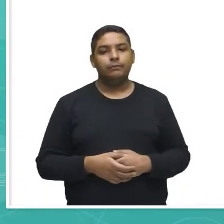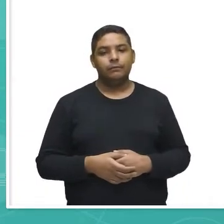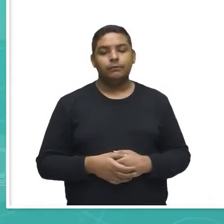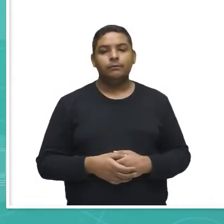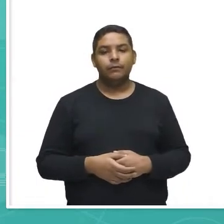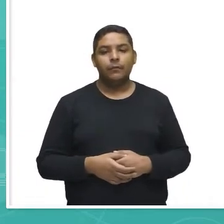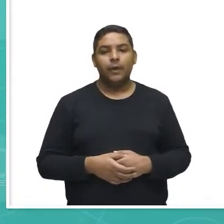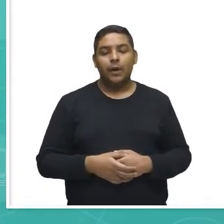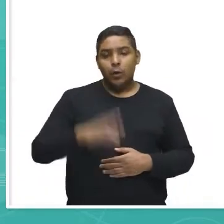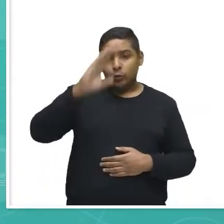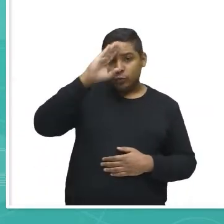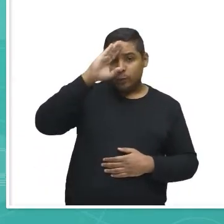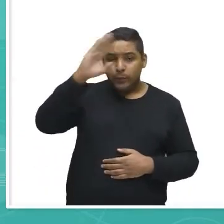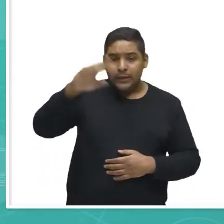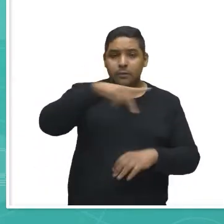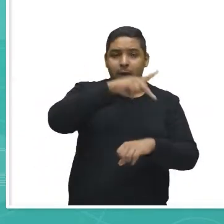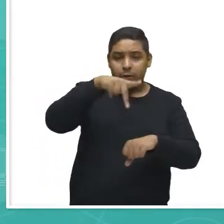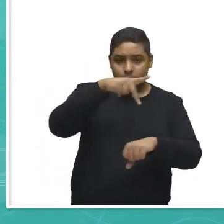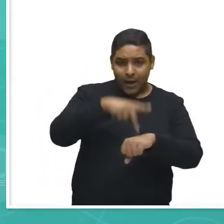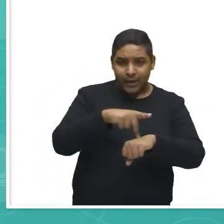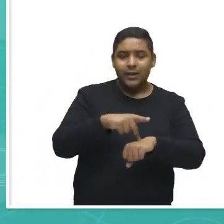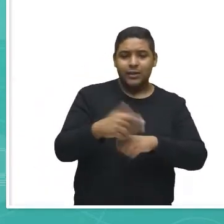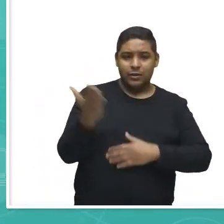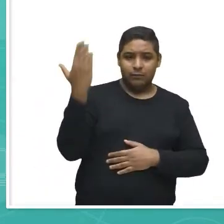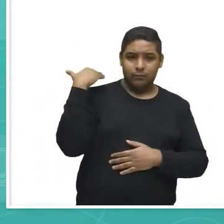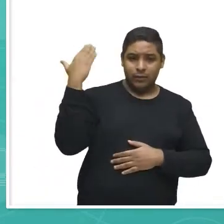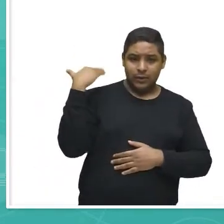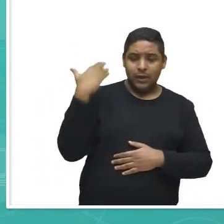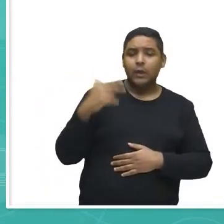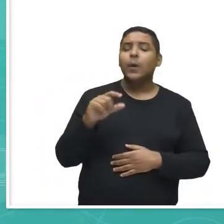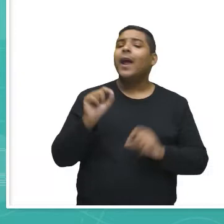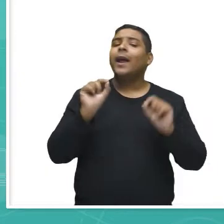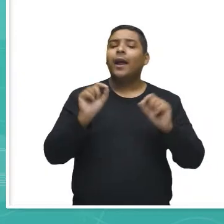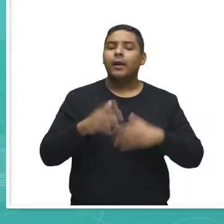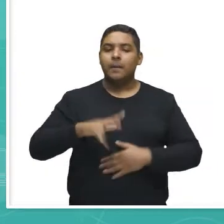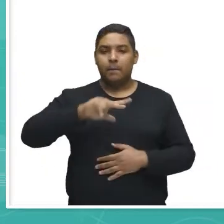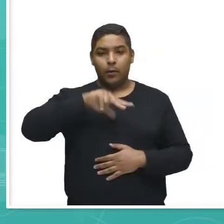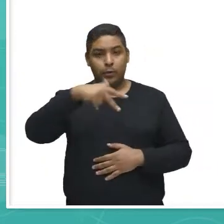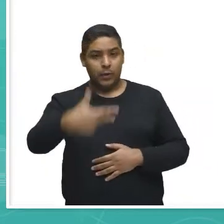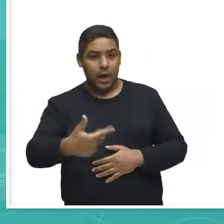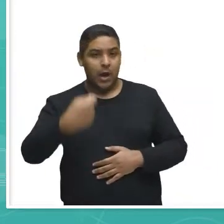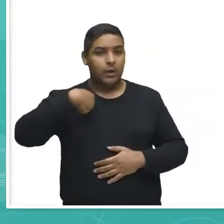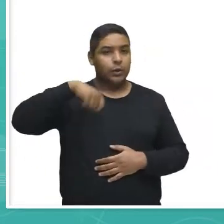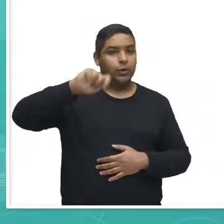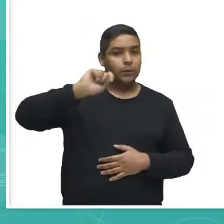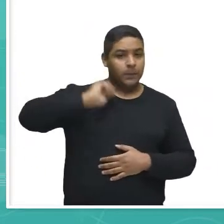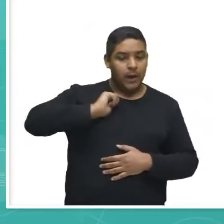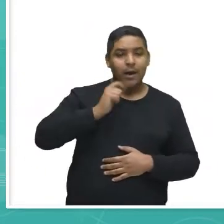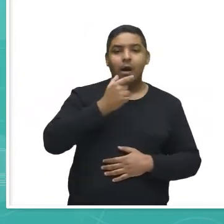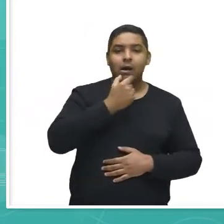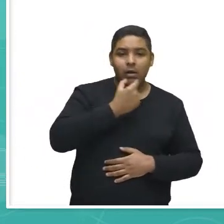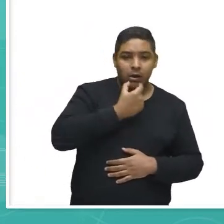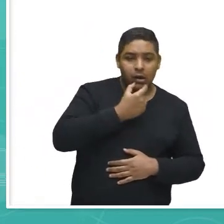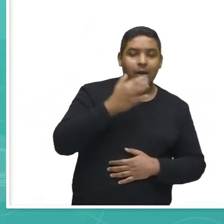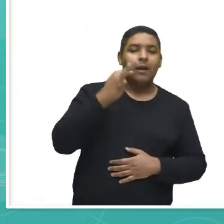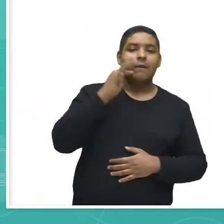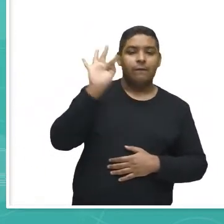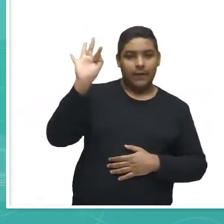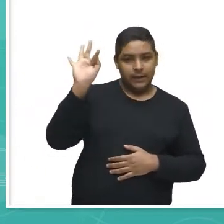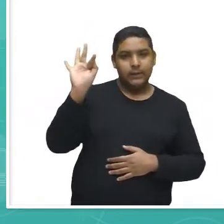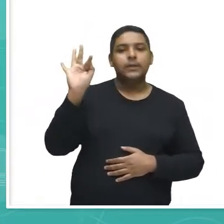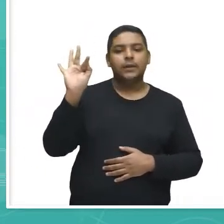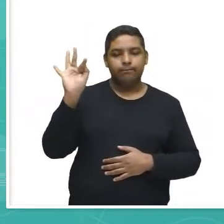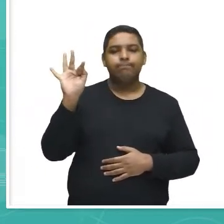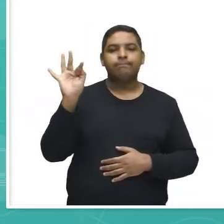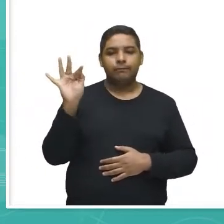que saíam ali da Europa, era principalmente Portugal, Espanha, a Inglaterra e também a França.